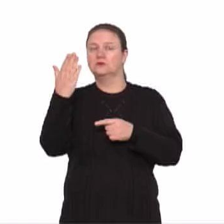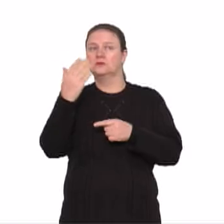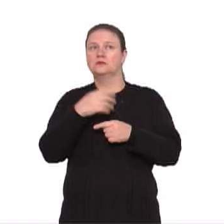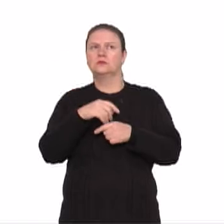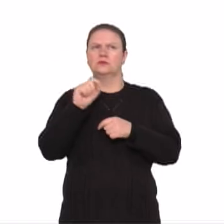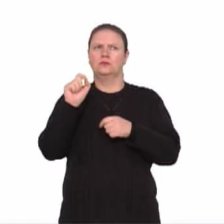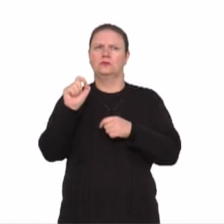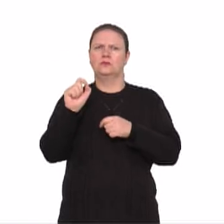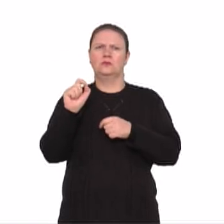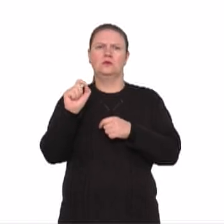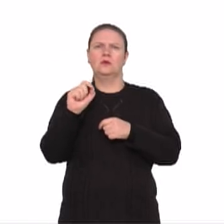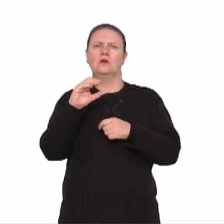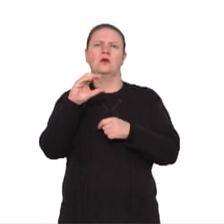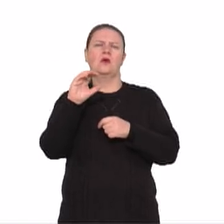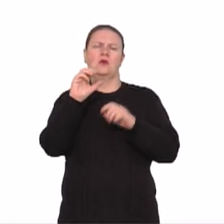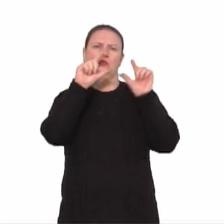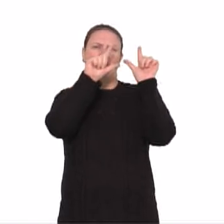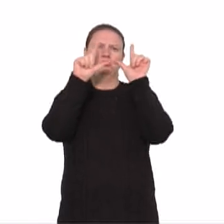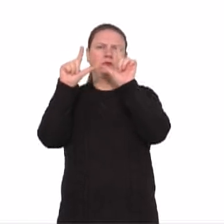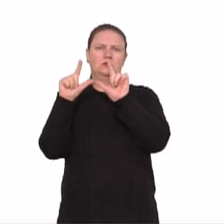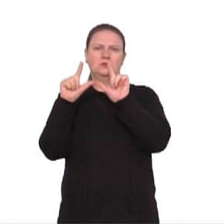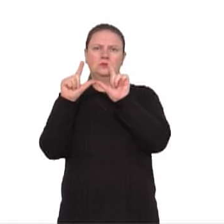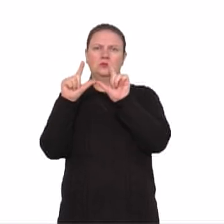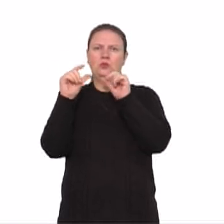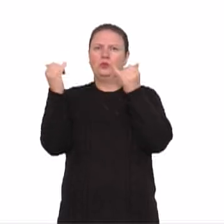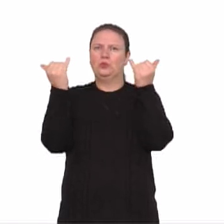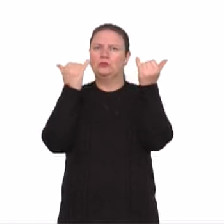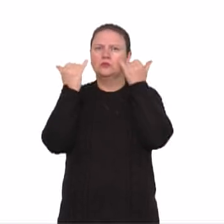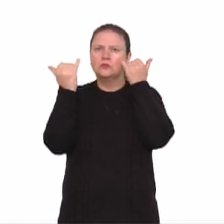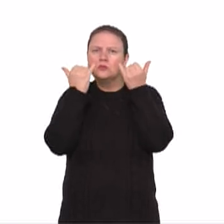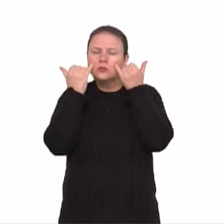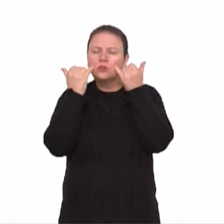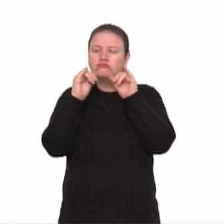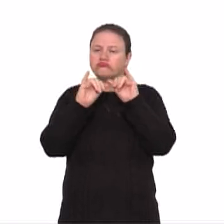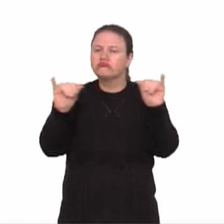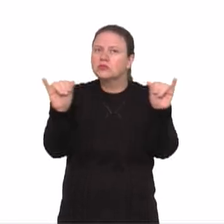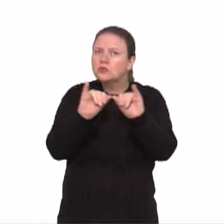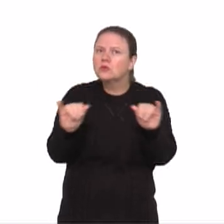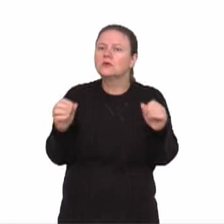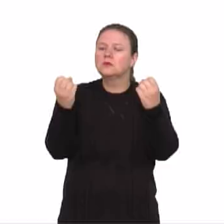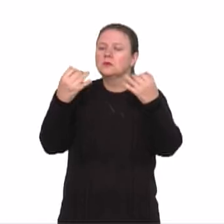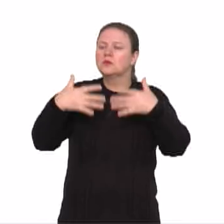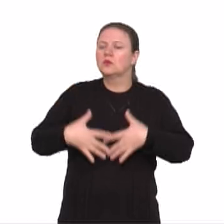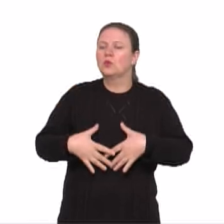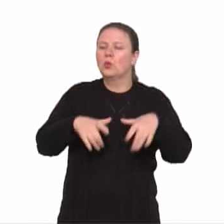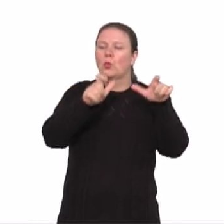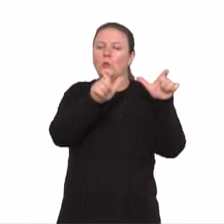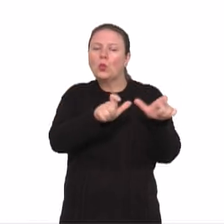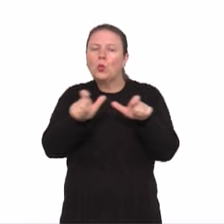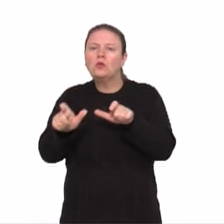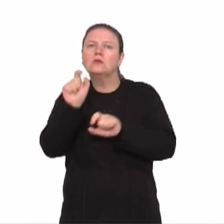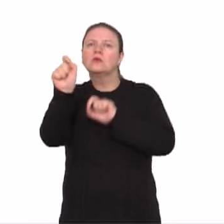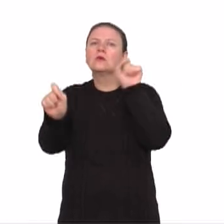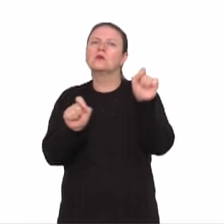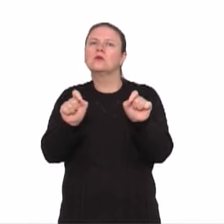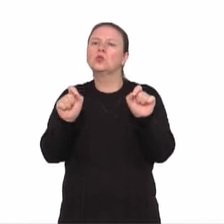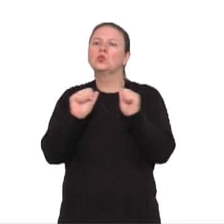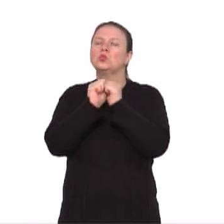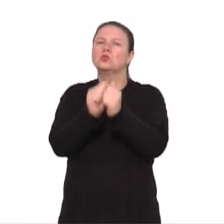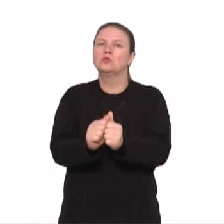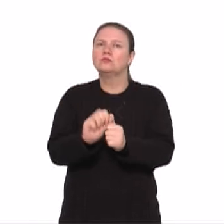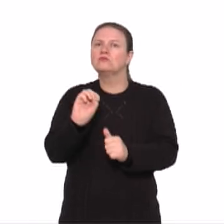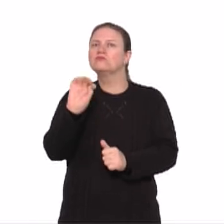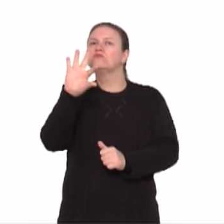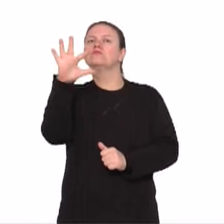Que as charges trazem uma notícia explicando onde aconteceram os fatos, quem ou que estava envolvido, né? E